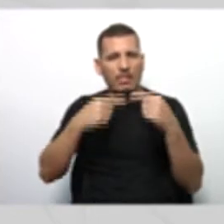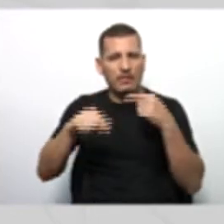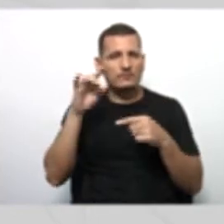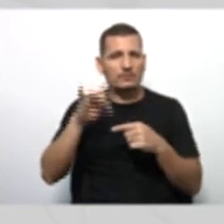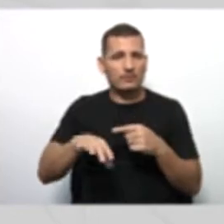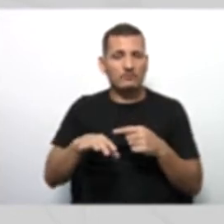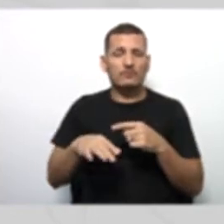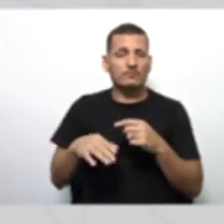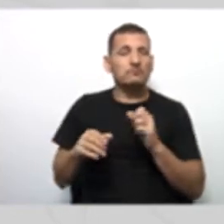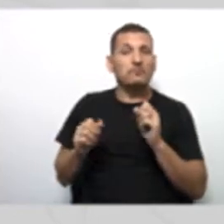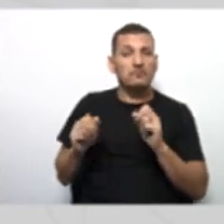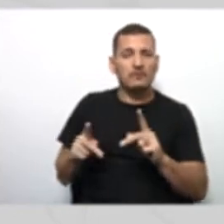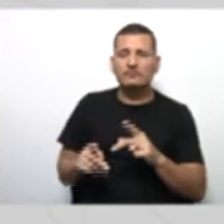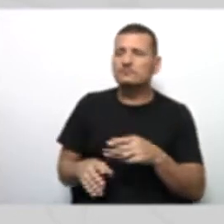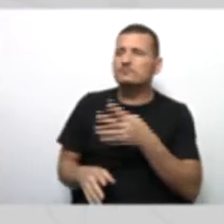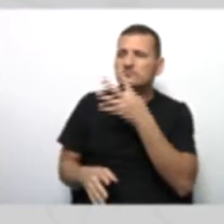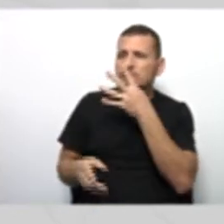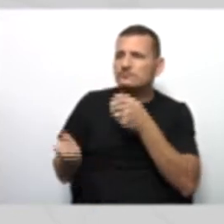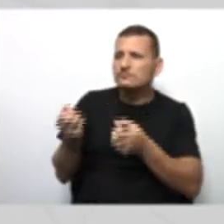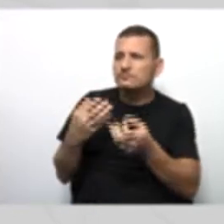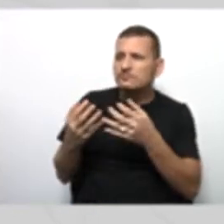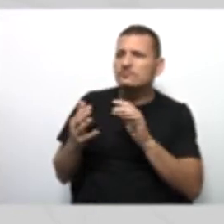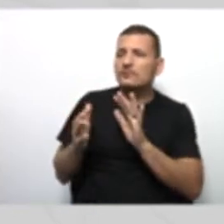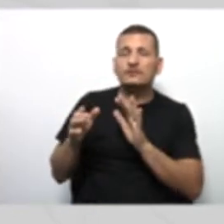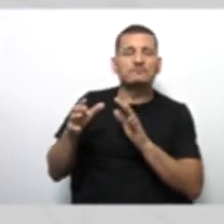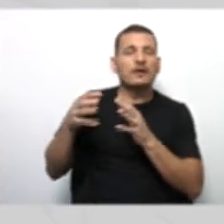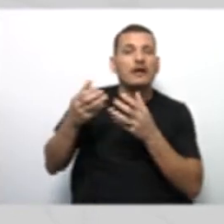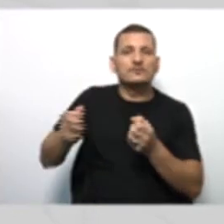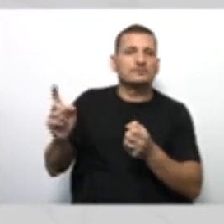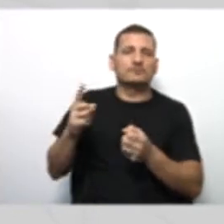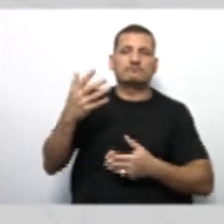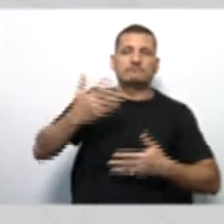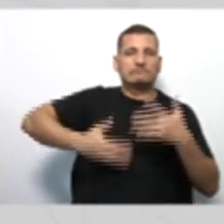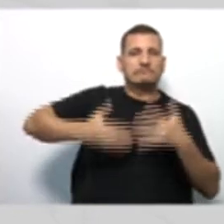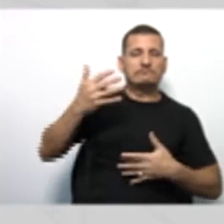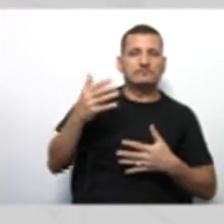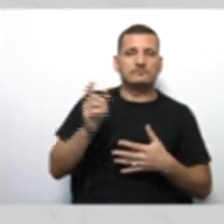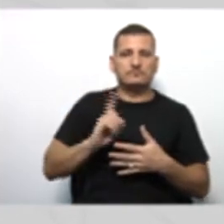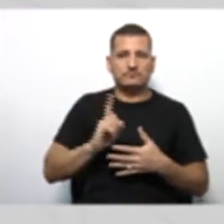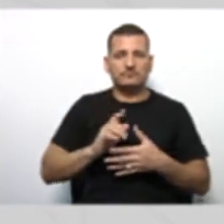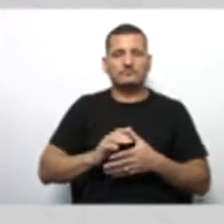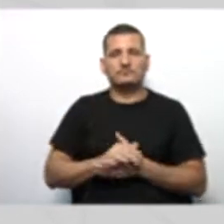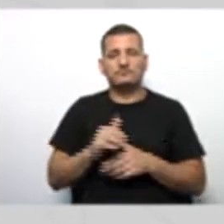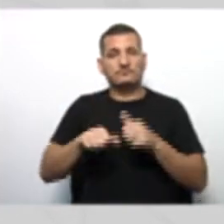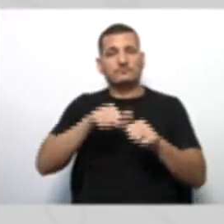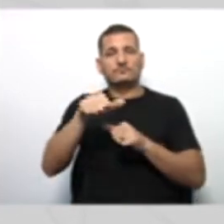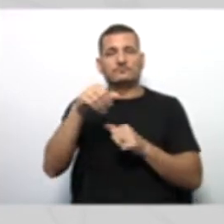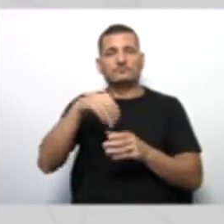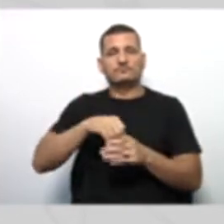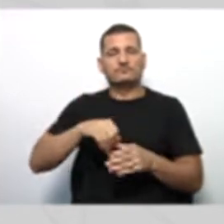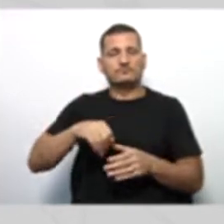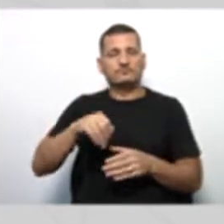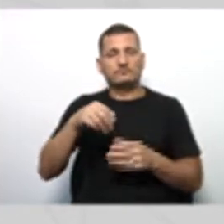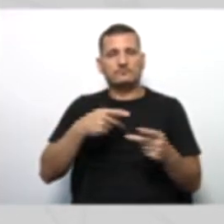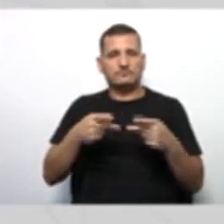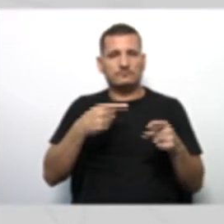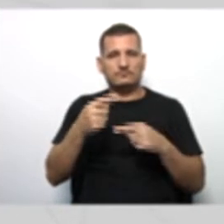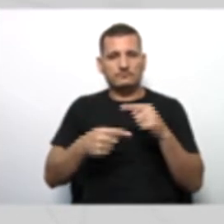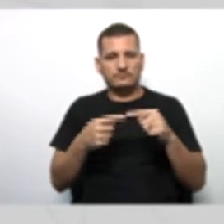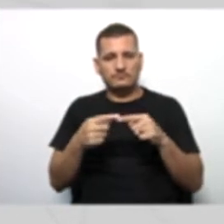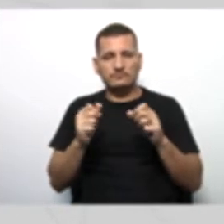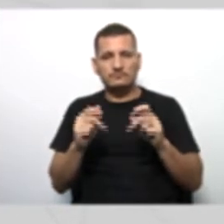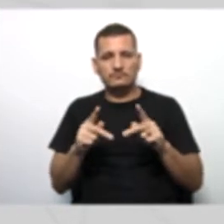busca ouvir ele, mas não deixa que essas interferências façam ali mudança dentro do objetivo do nosso projeto,